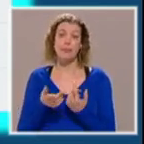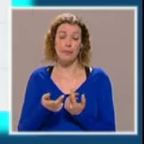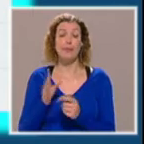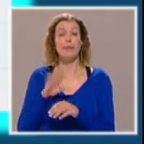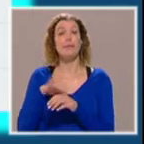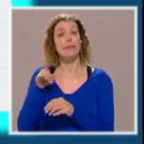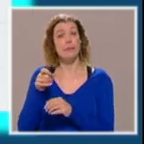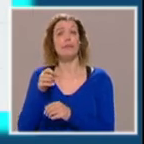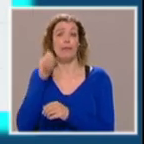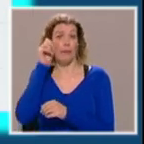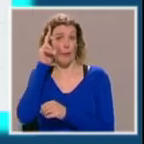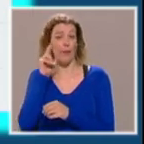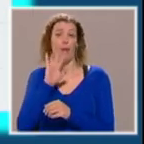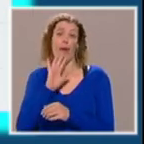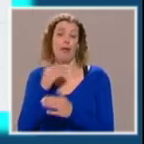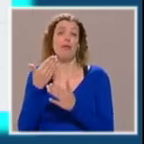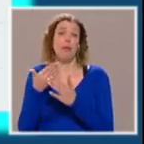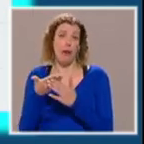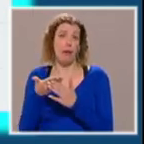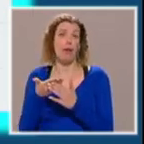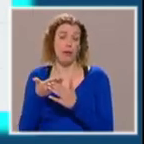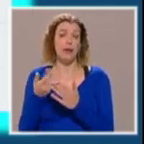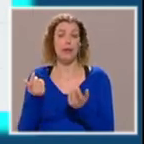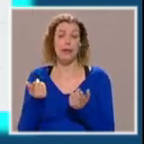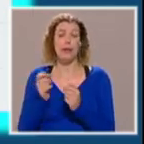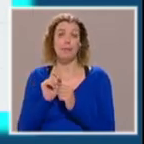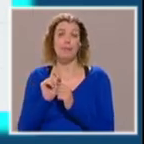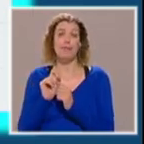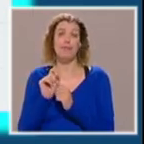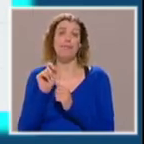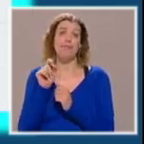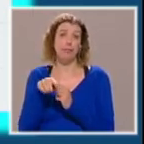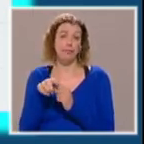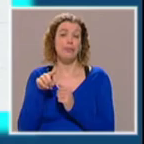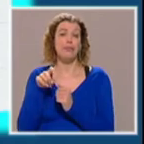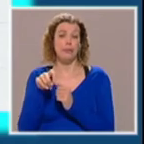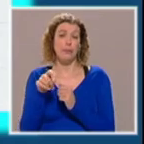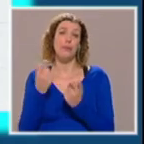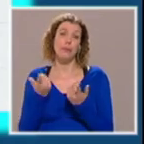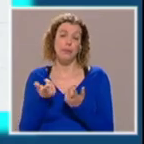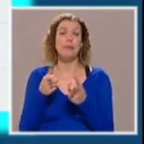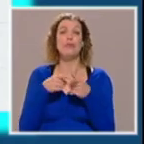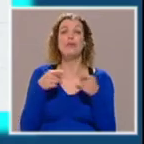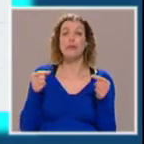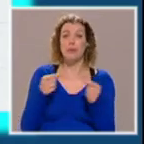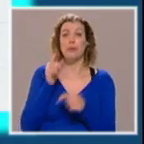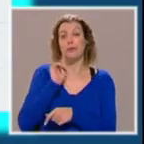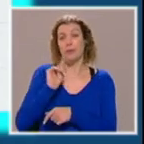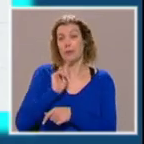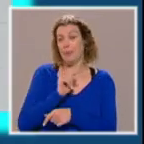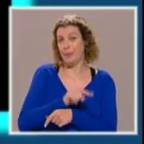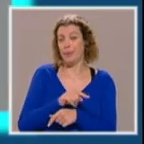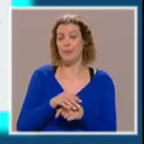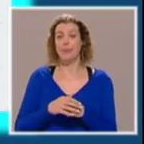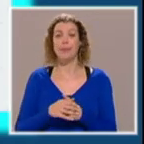do pênis que se dá a introdução, a libertação do esperma na vagina do sistema reprodutor